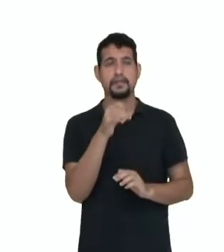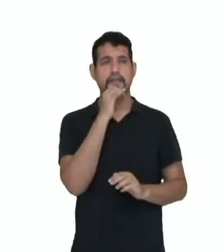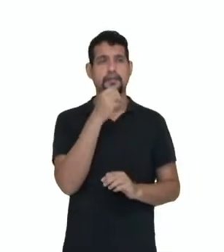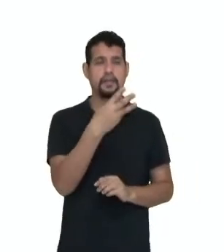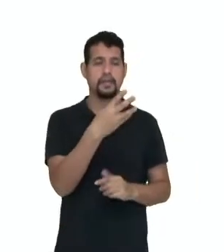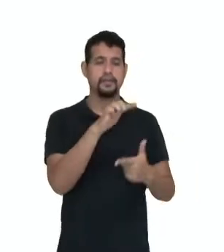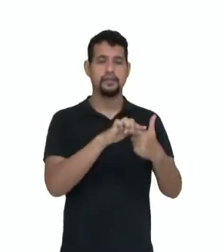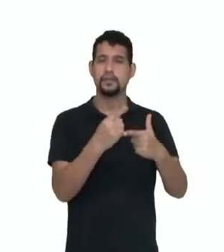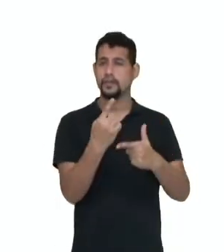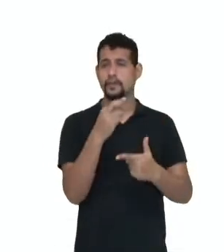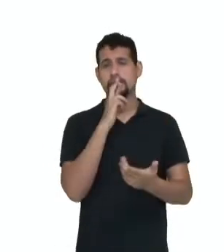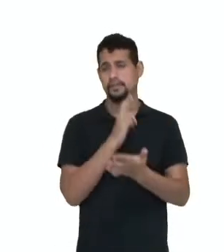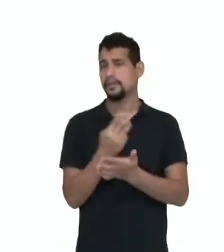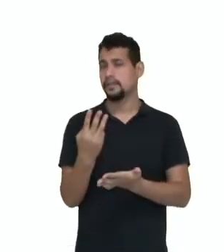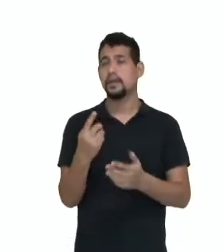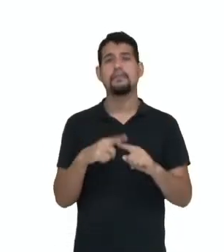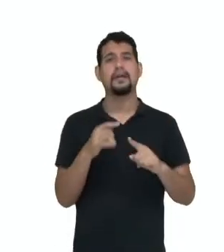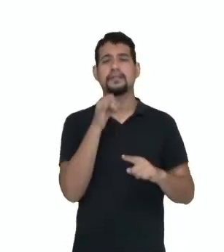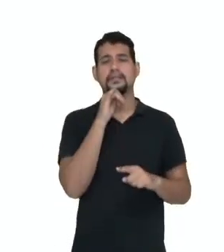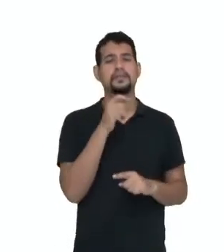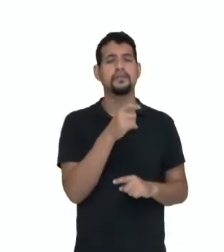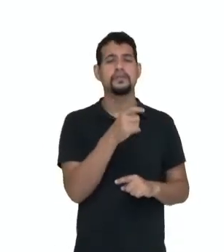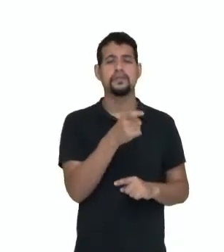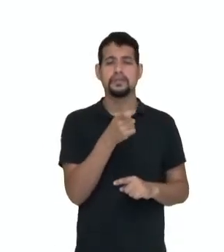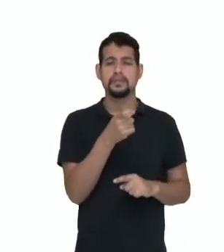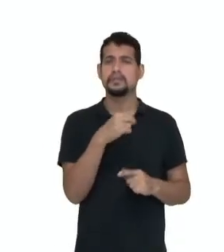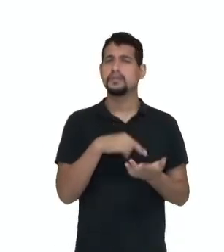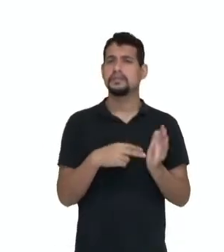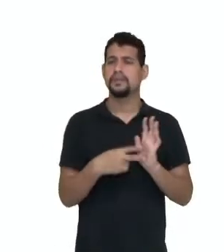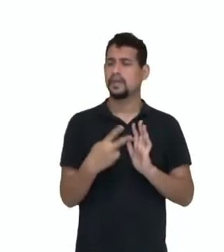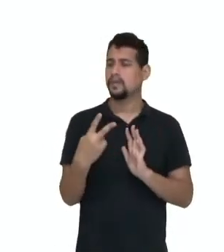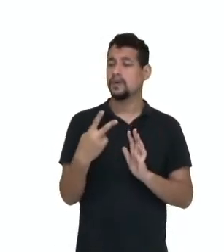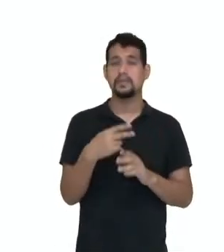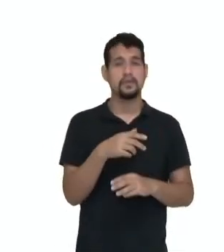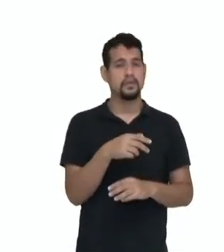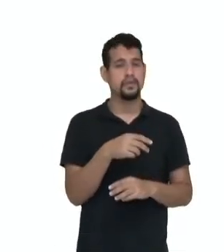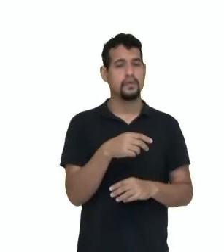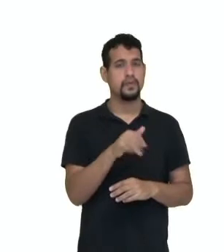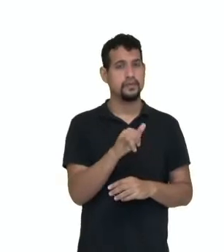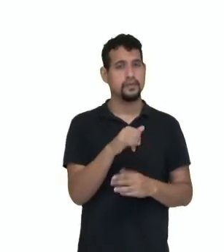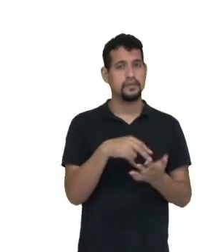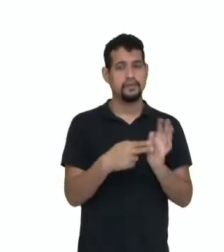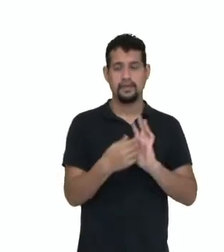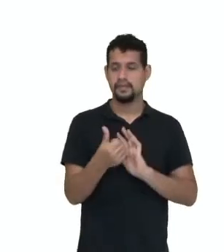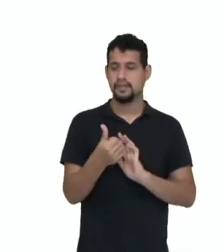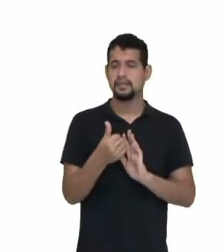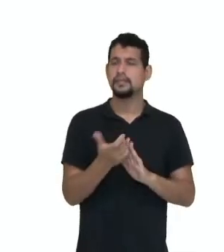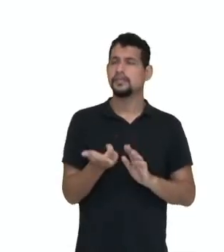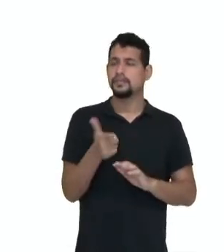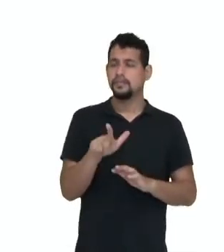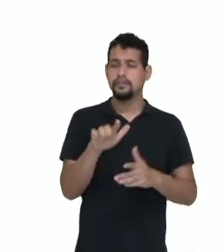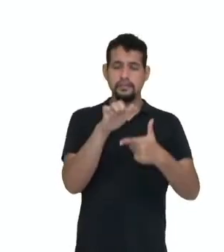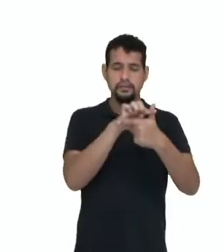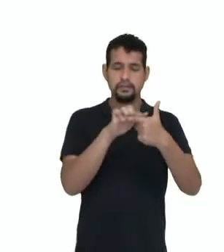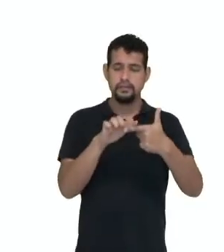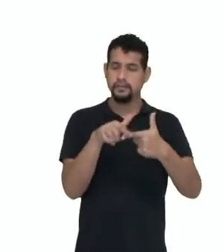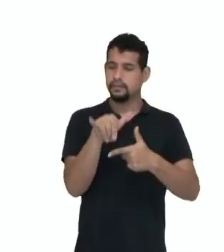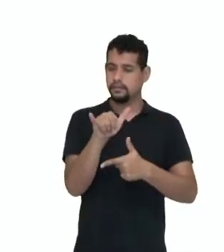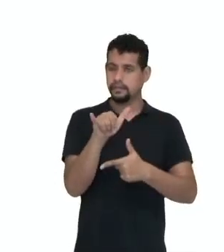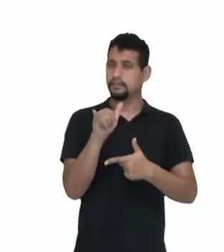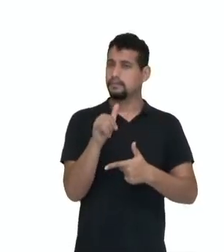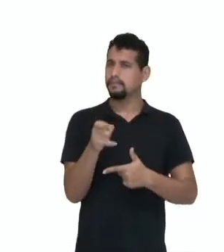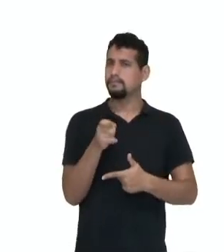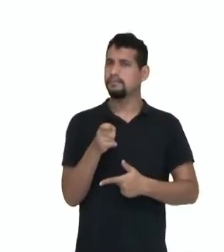1, 3. Aí, se o x vale 2, o y vale 6. Se novamente eu dividir o y pelo